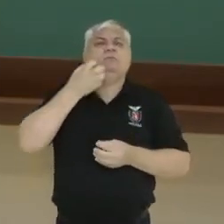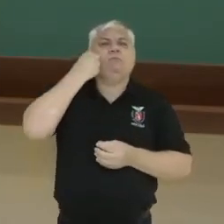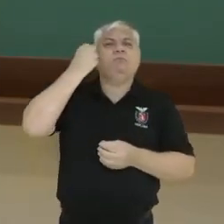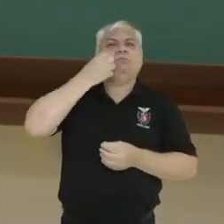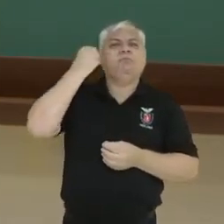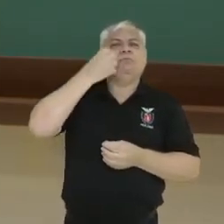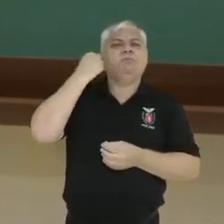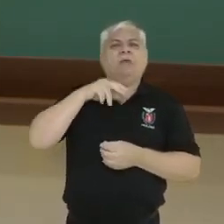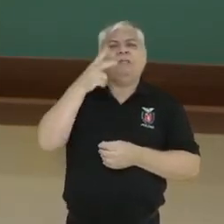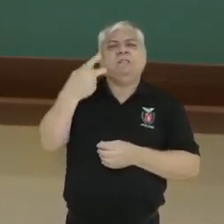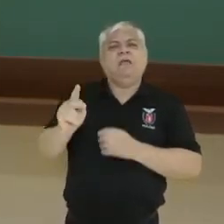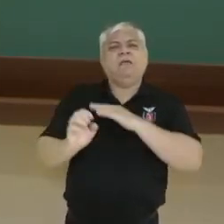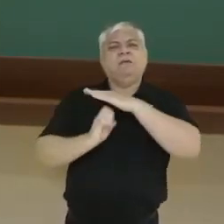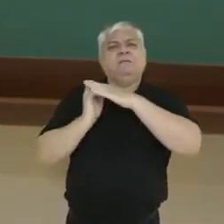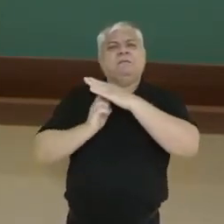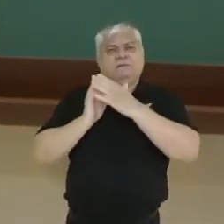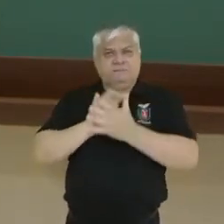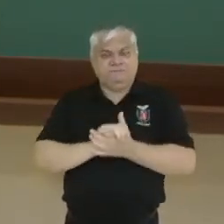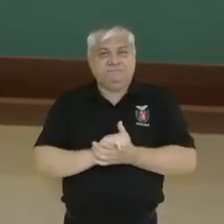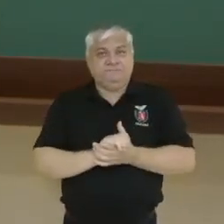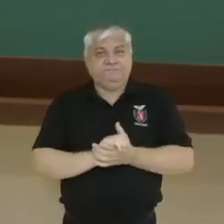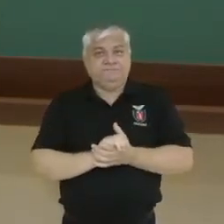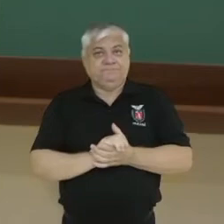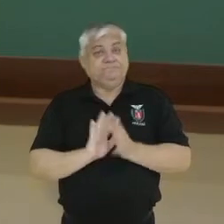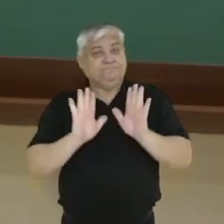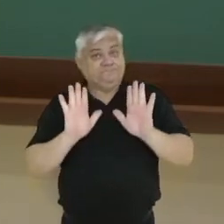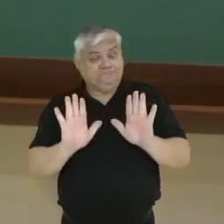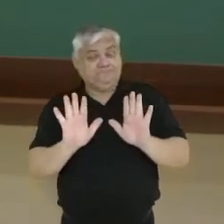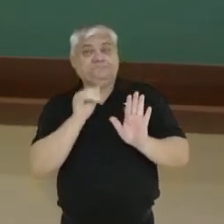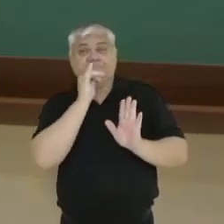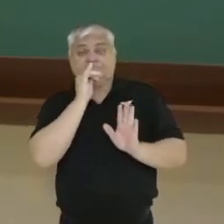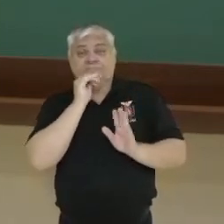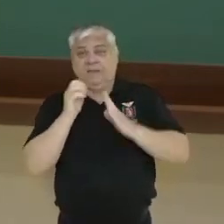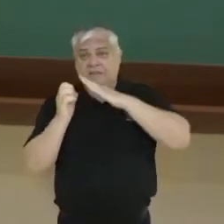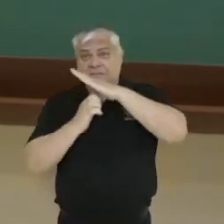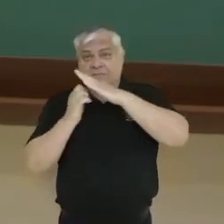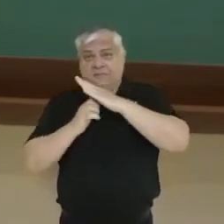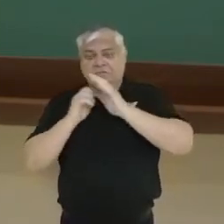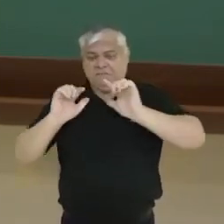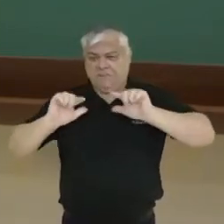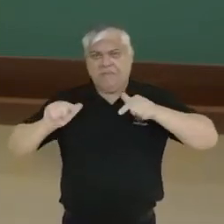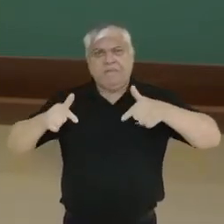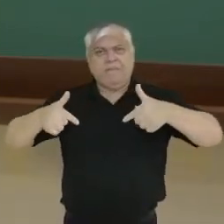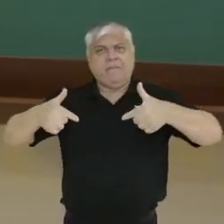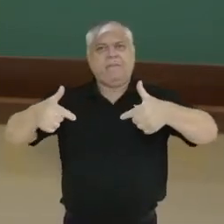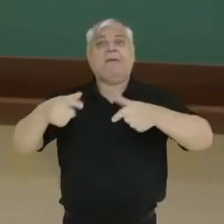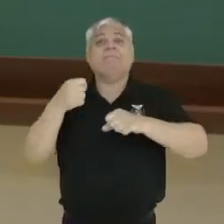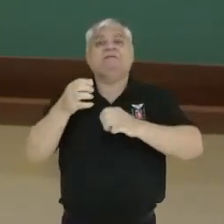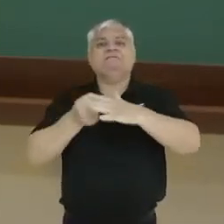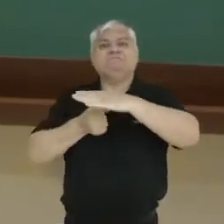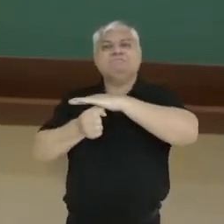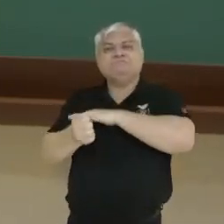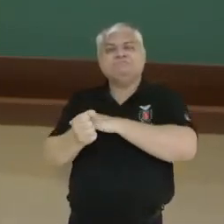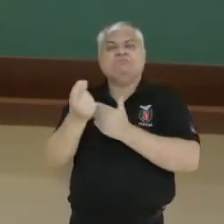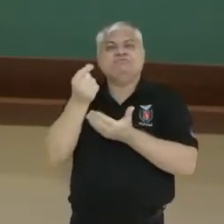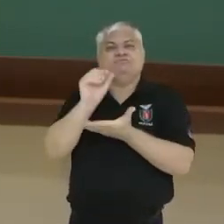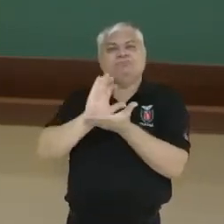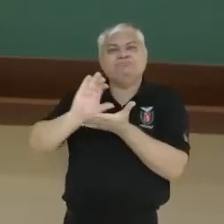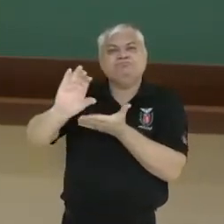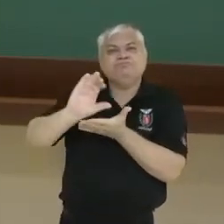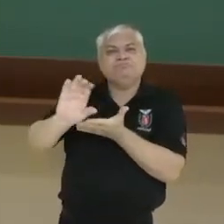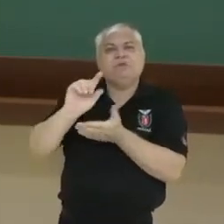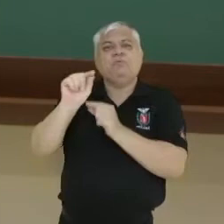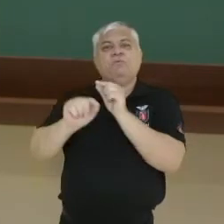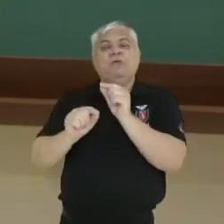empresa vai ter, que é o grande objetivo. Para isso, para uma empresa funcionar, a gente vai ter um investimento. Então, o nosso foco vai ser em cima